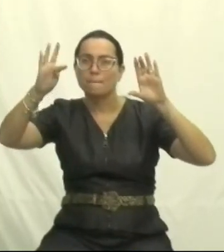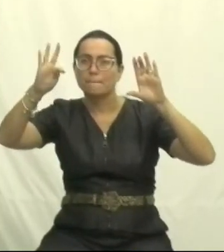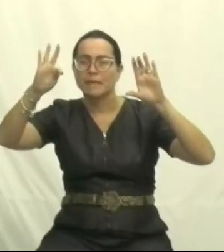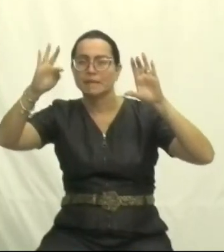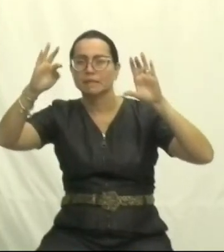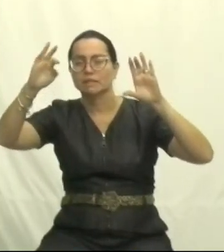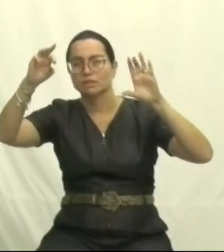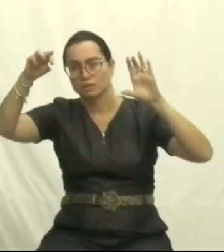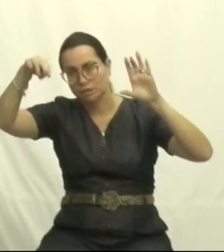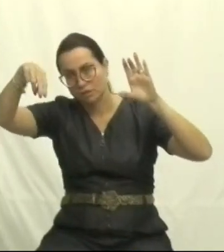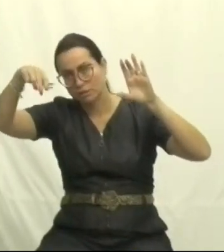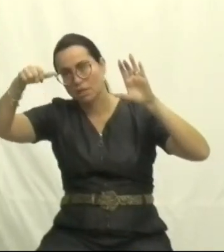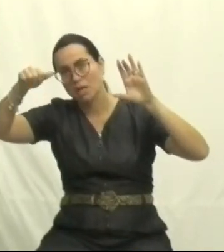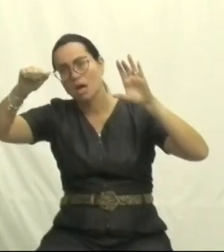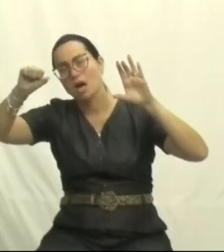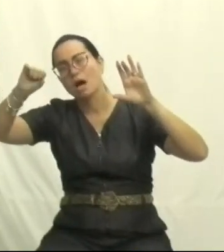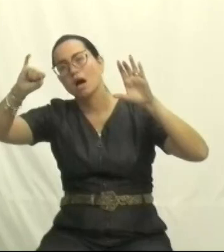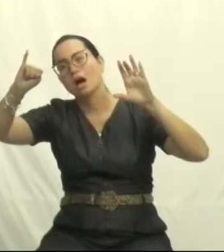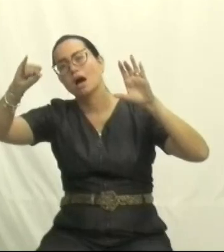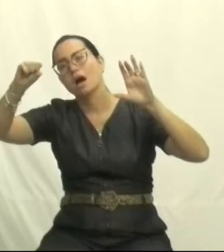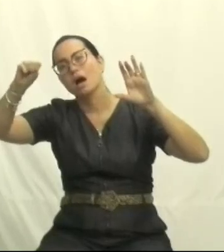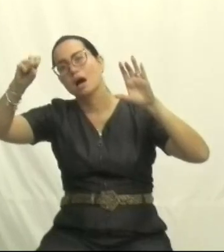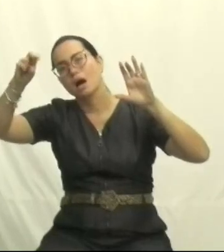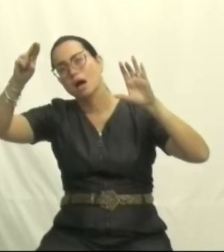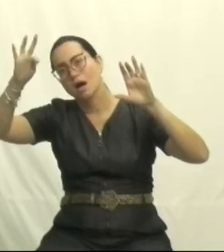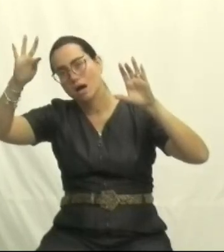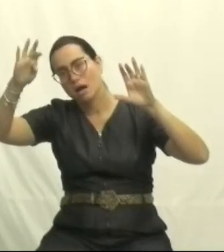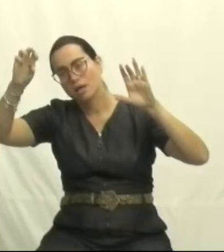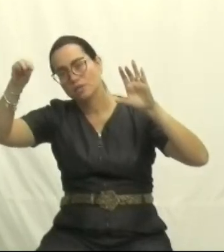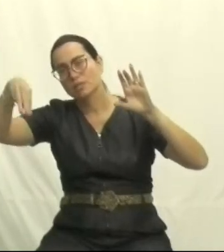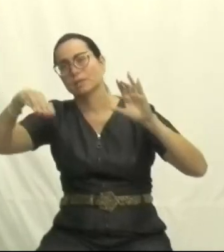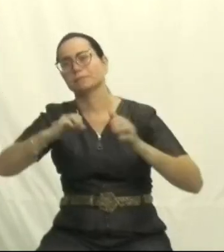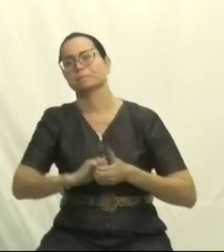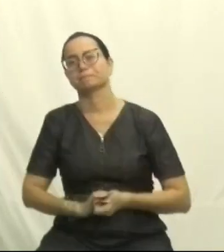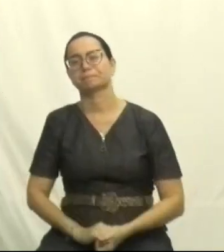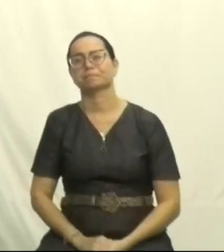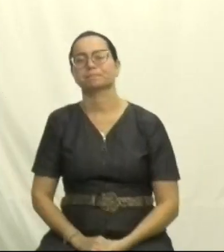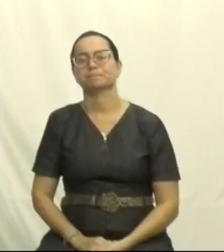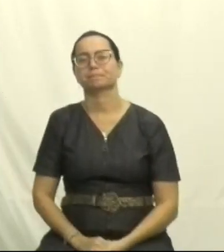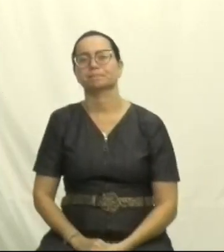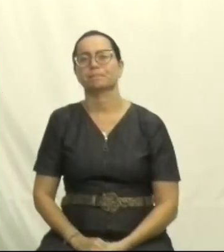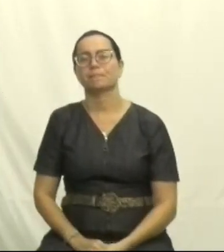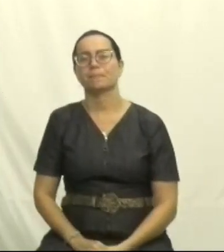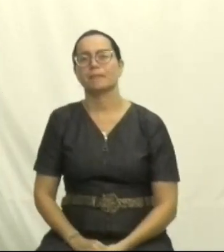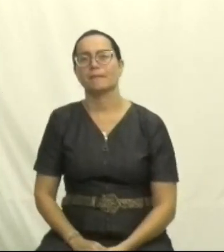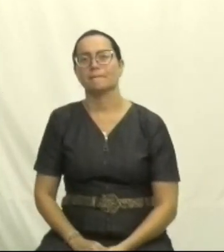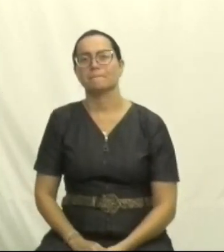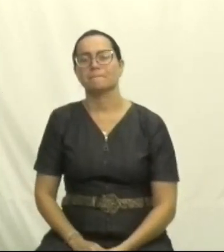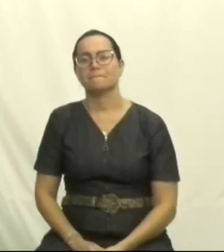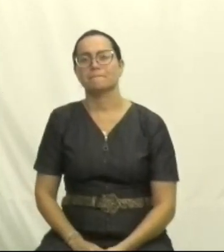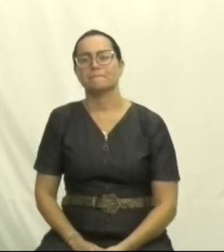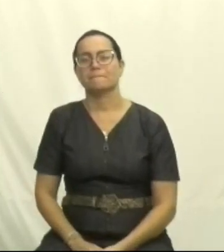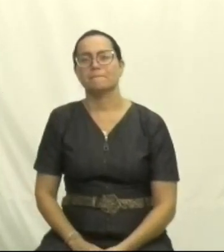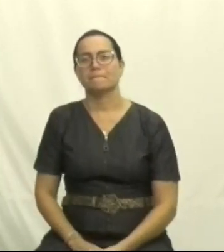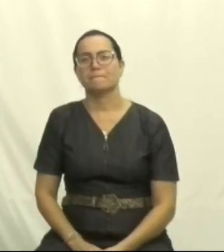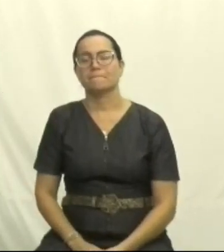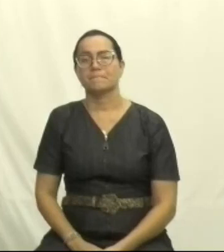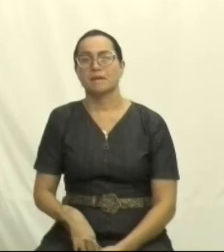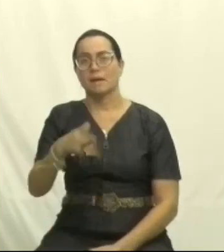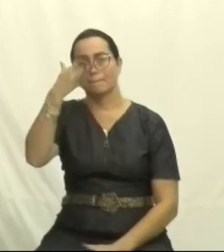Albert Einstein, EMC, e dá outras providências. O proponente apresentou